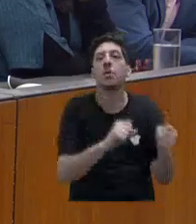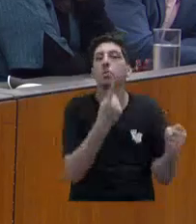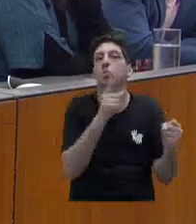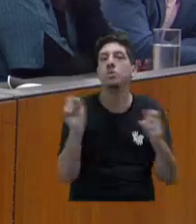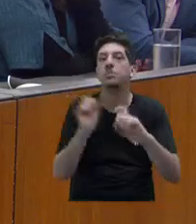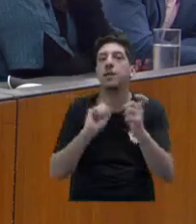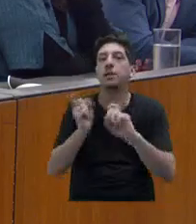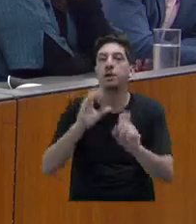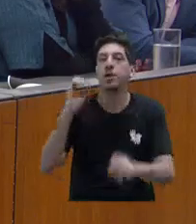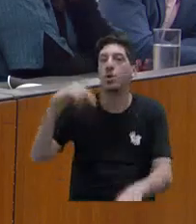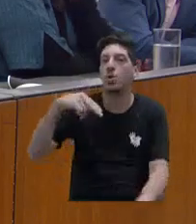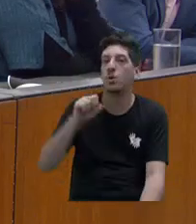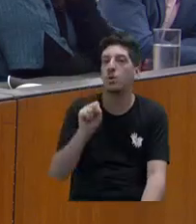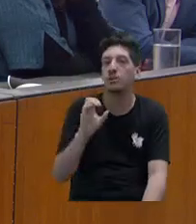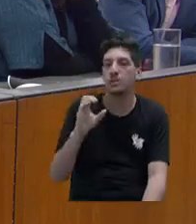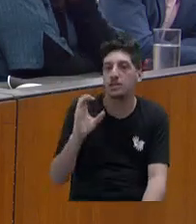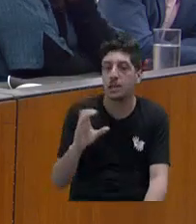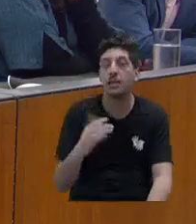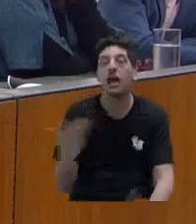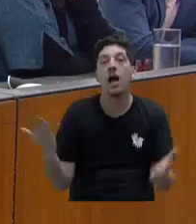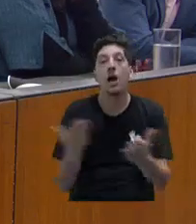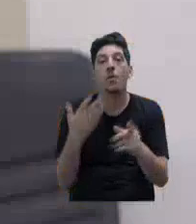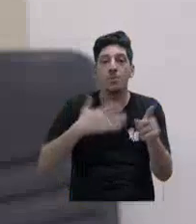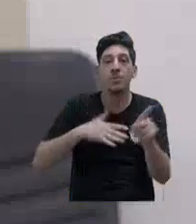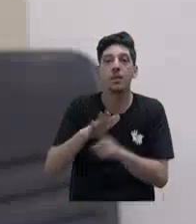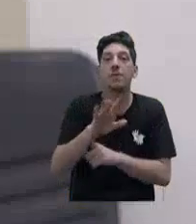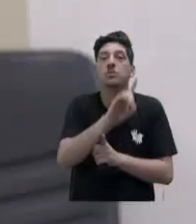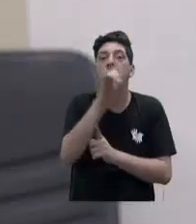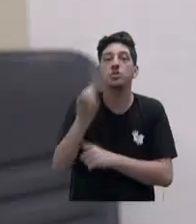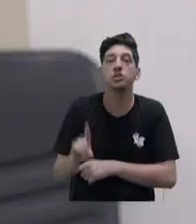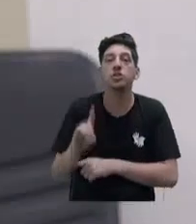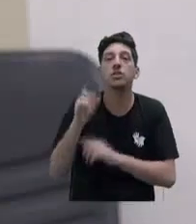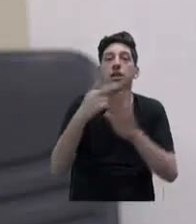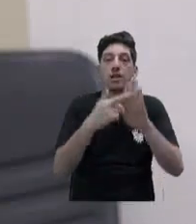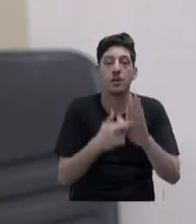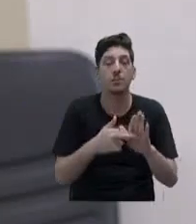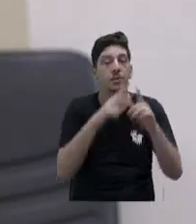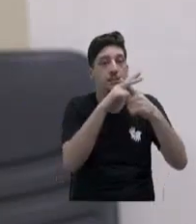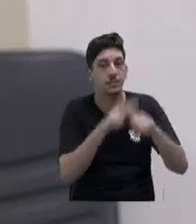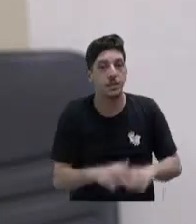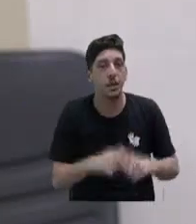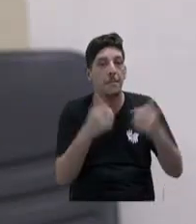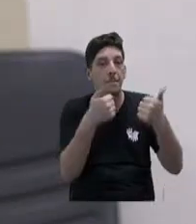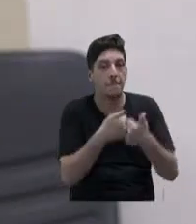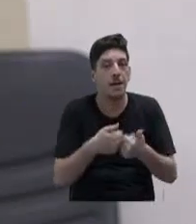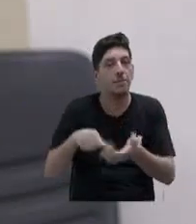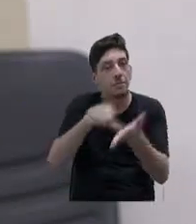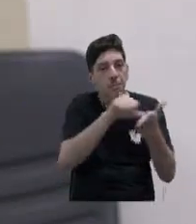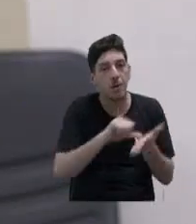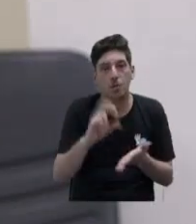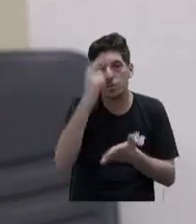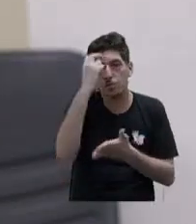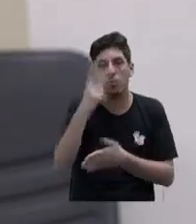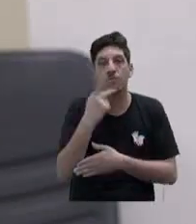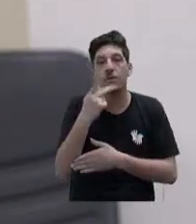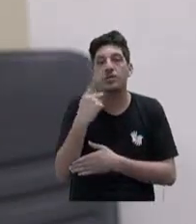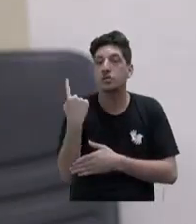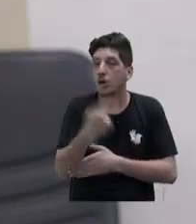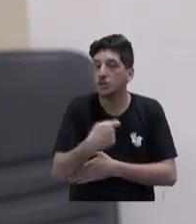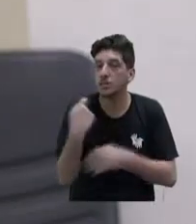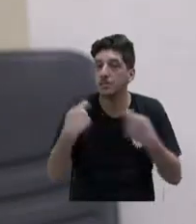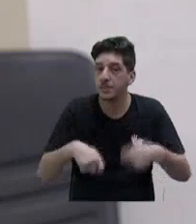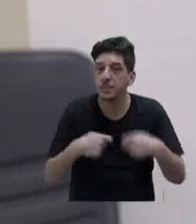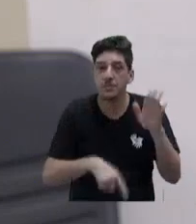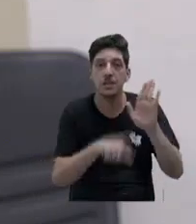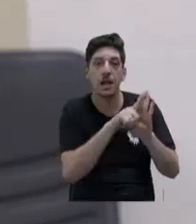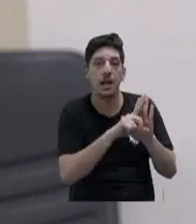e agora foi demanda do CONSEC, no dia da regulamentação, perto dos pontos de cultura e com os pontos de cultura, que eu disse que precisamos, na